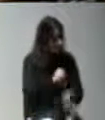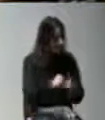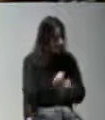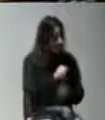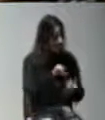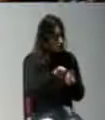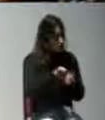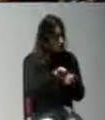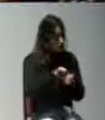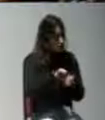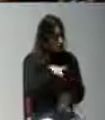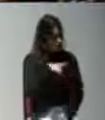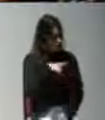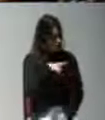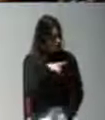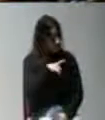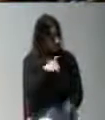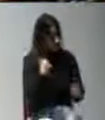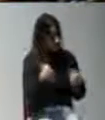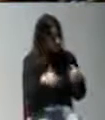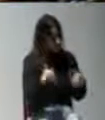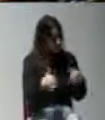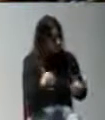onde sobrevive o trabalho em